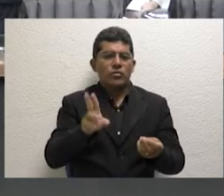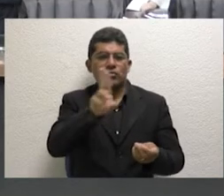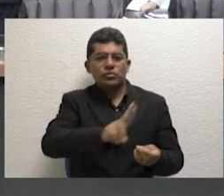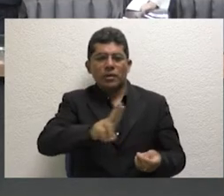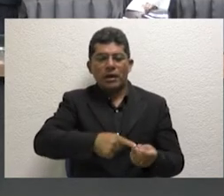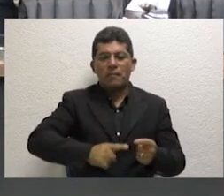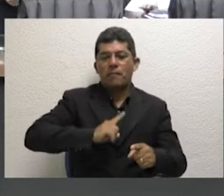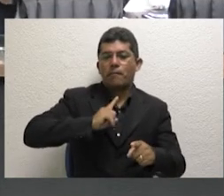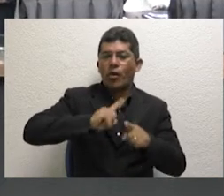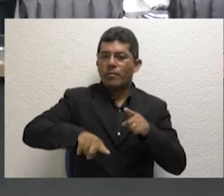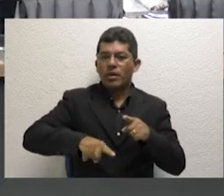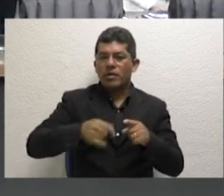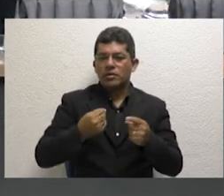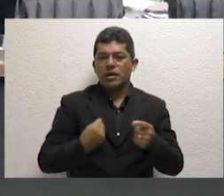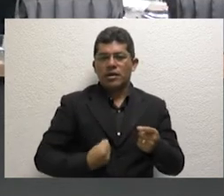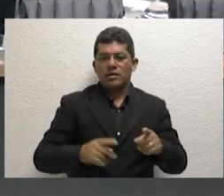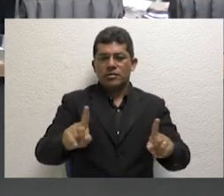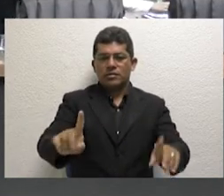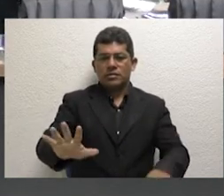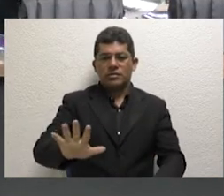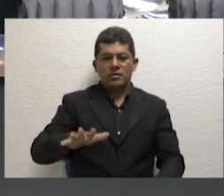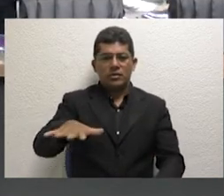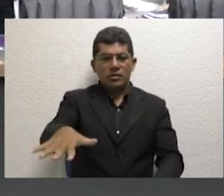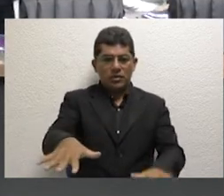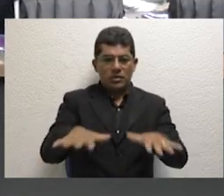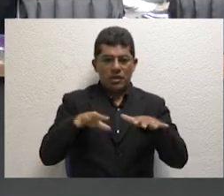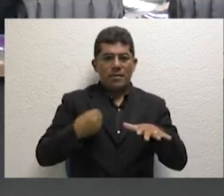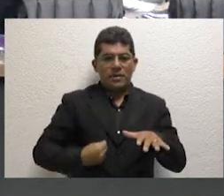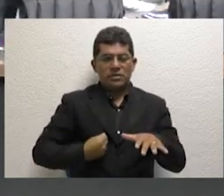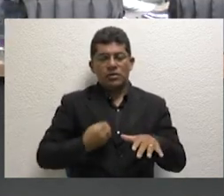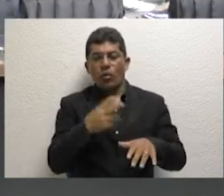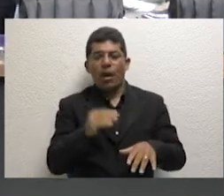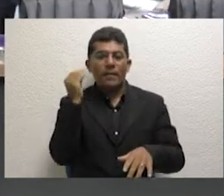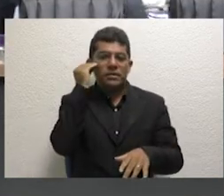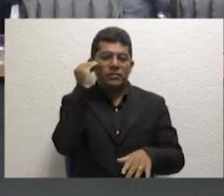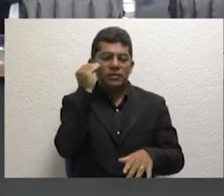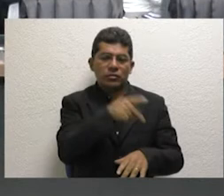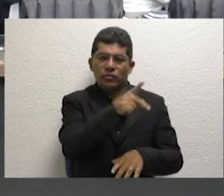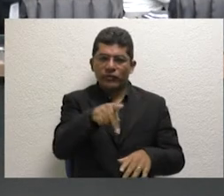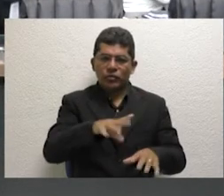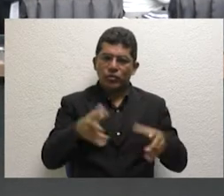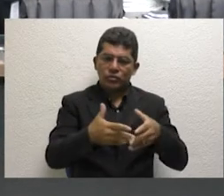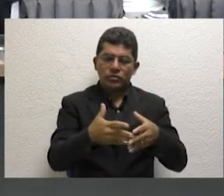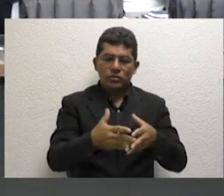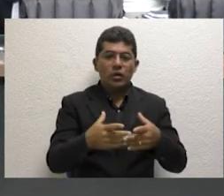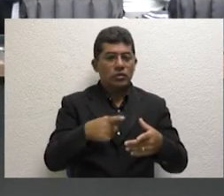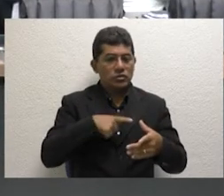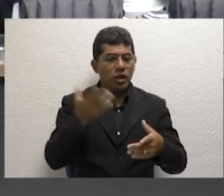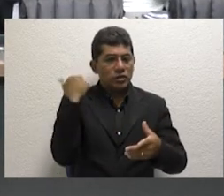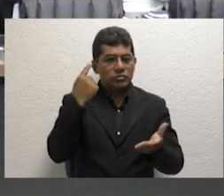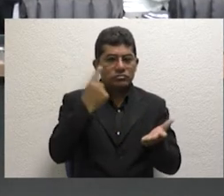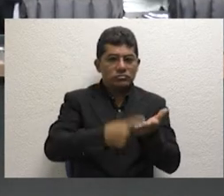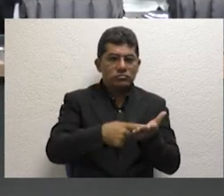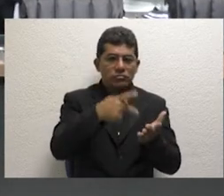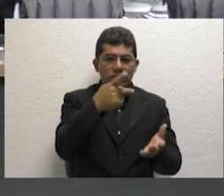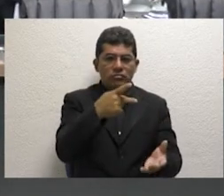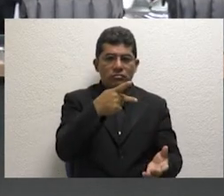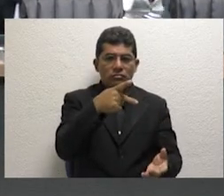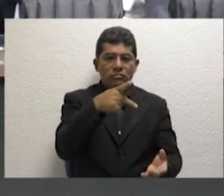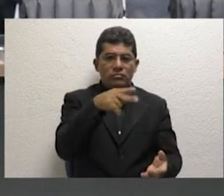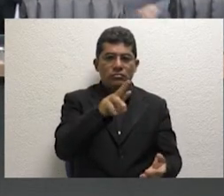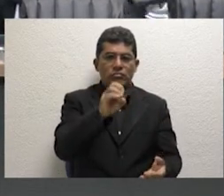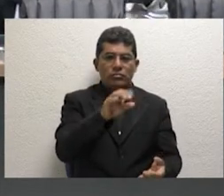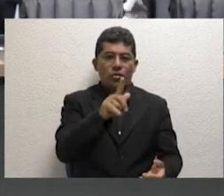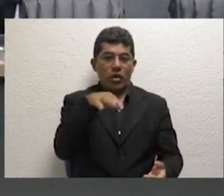coibir a presença ou a participação nós tínhamos programado aqui apenas 10 minutos